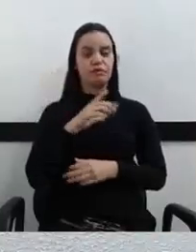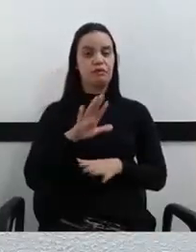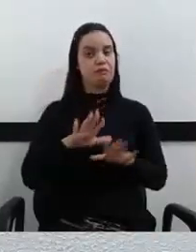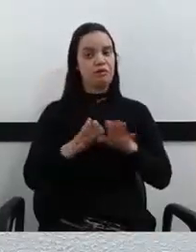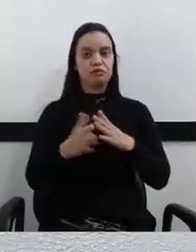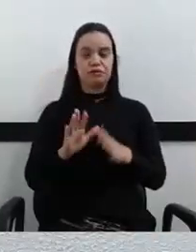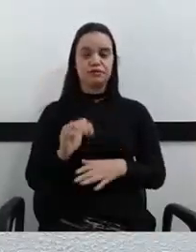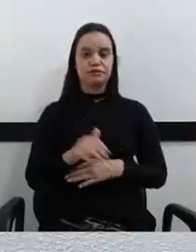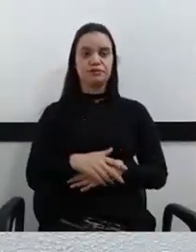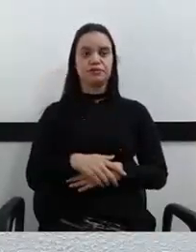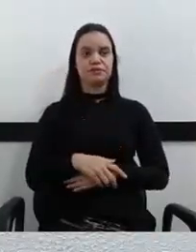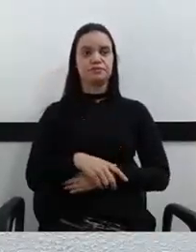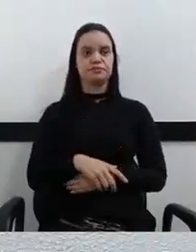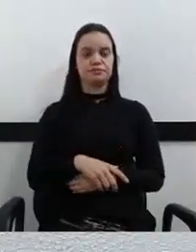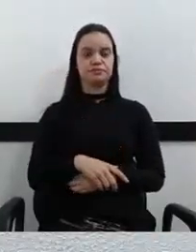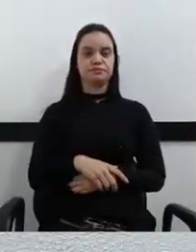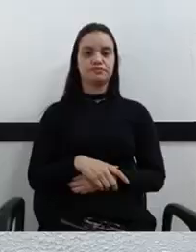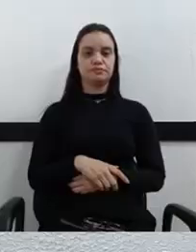é isso.